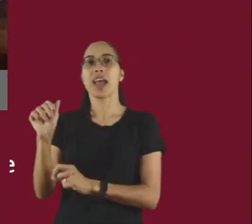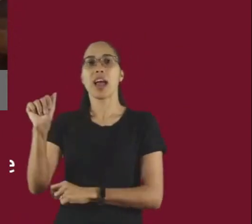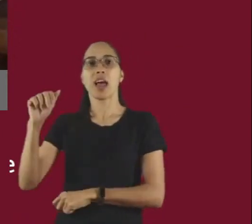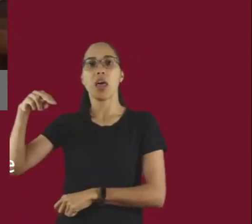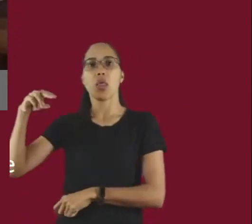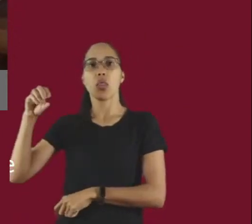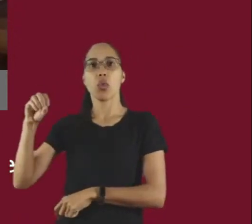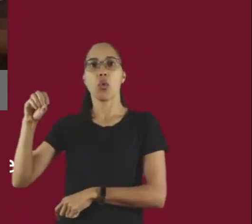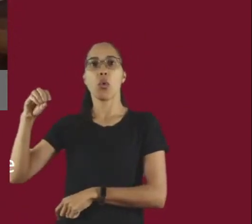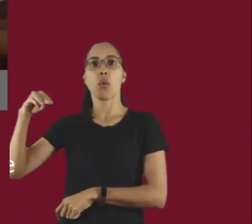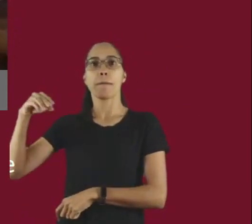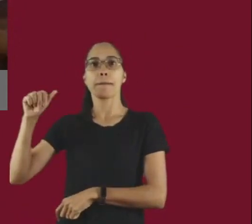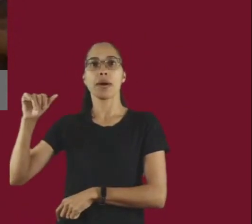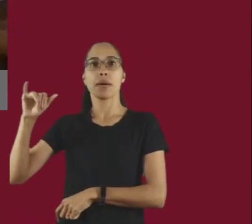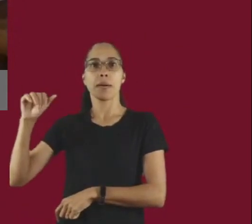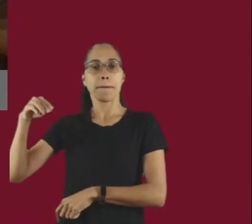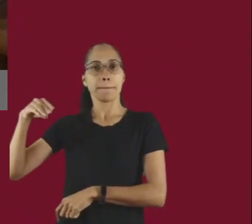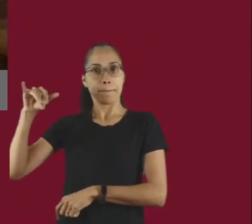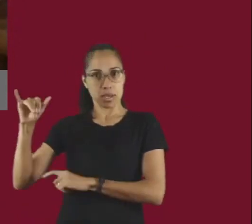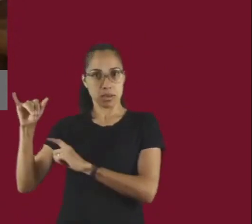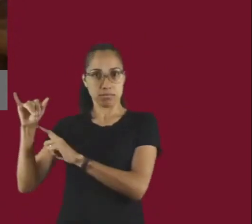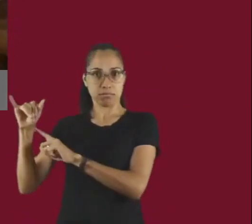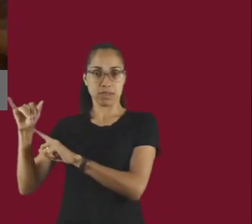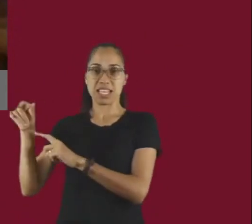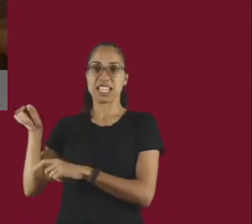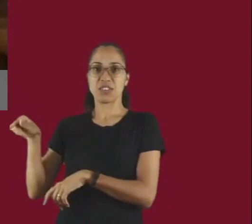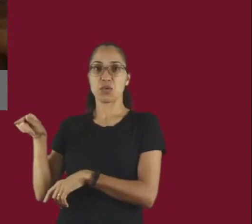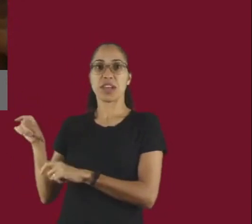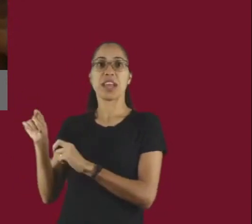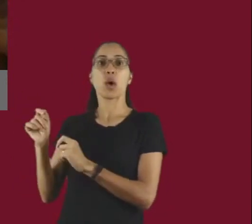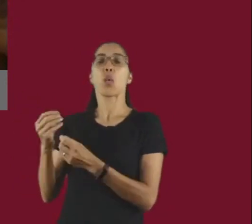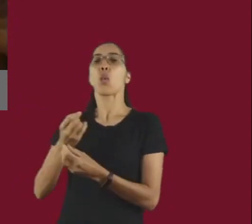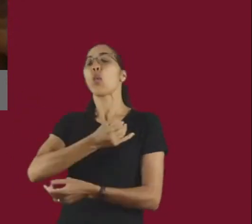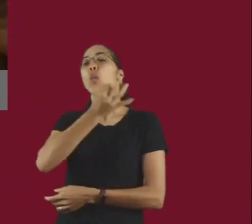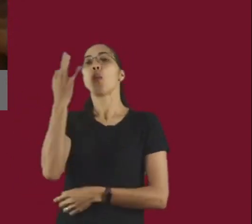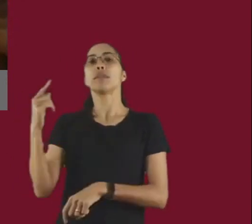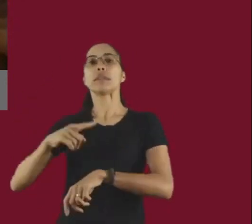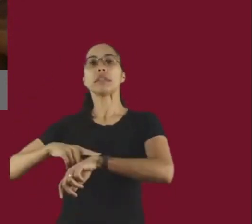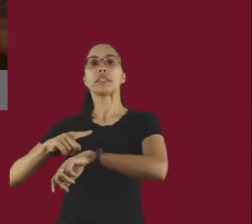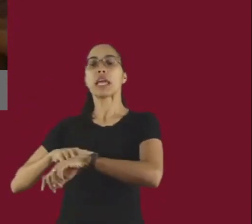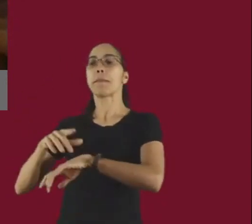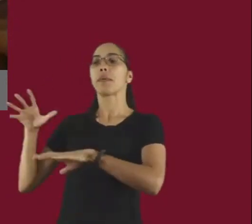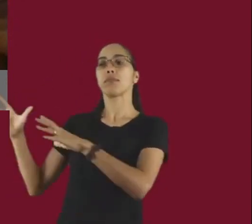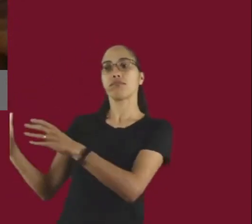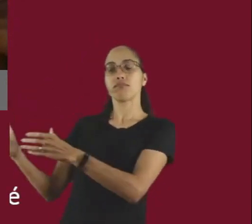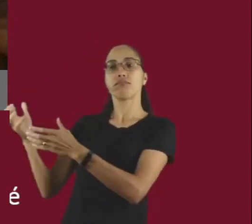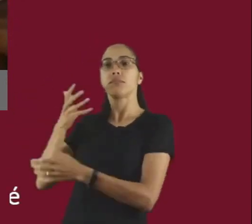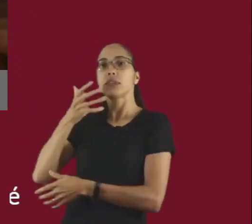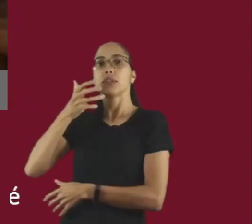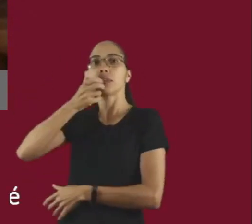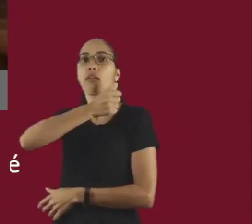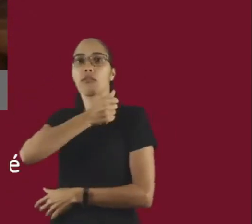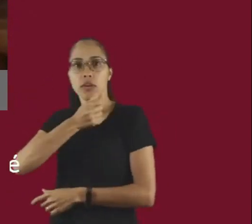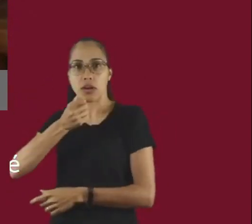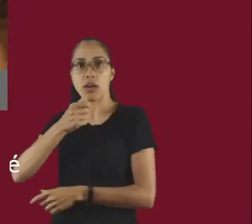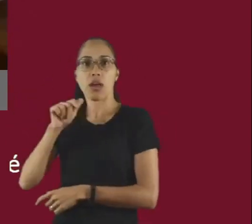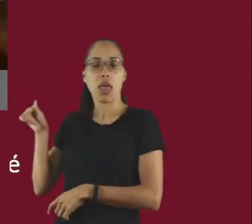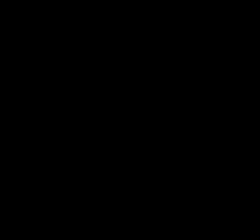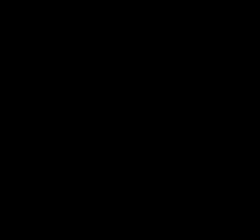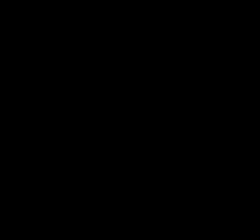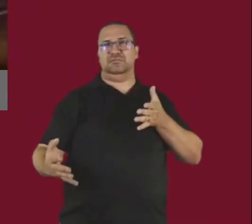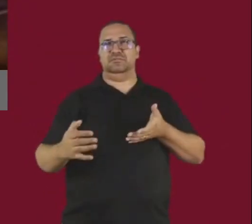prostituindo suas irmãs. Isso é destruição de cultura. E dessa destruição, é muito difícil ter